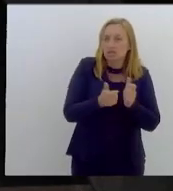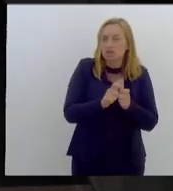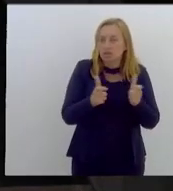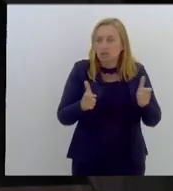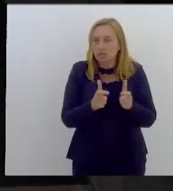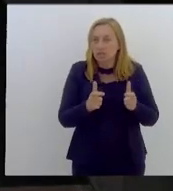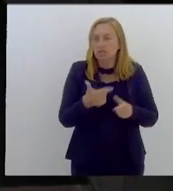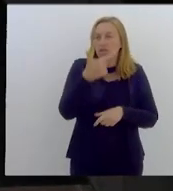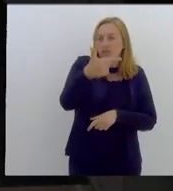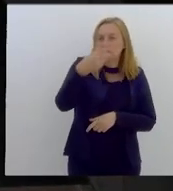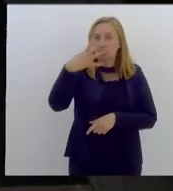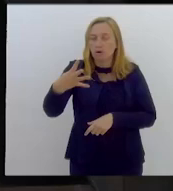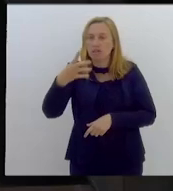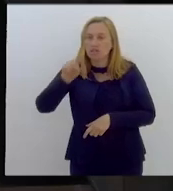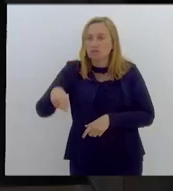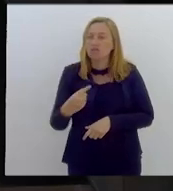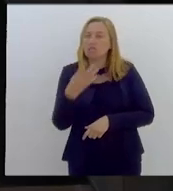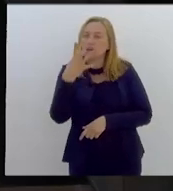menos